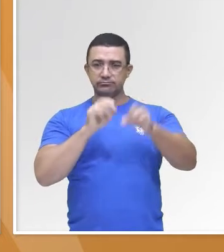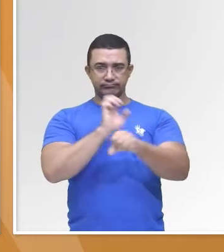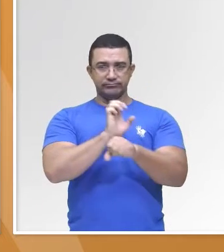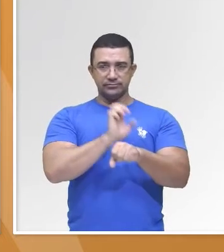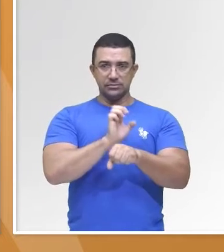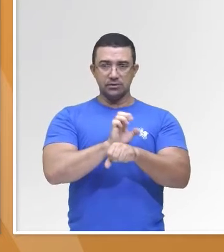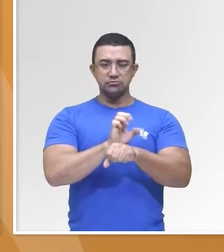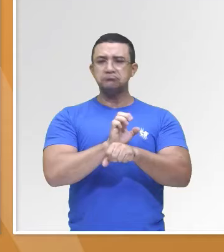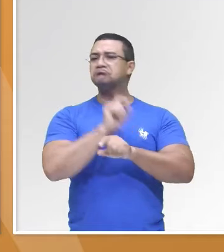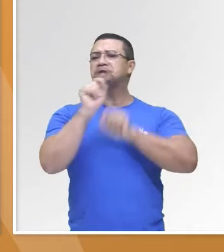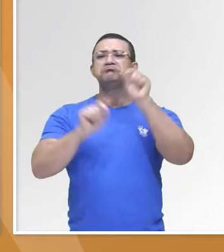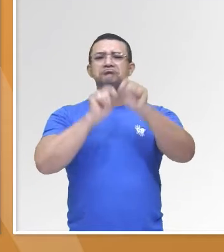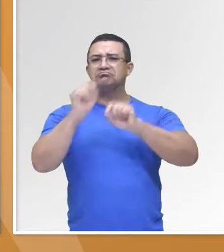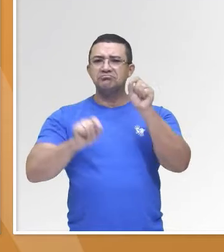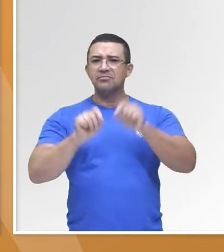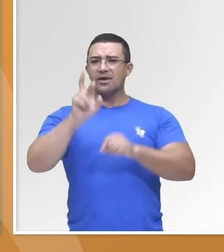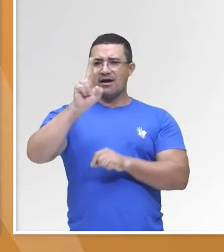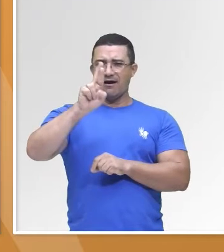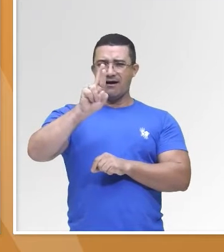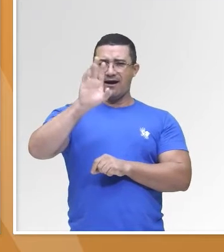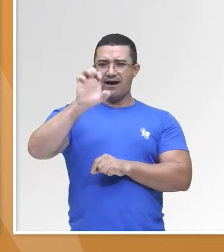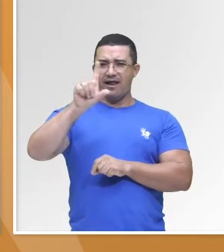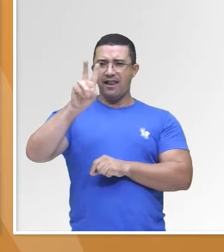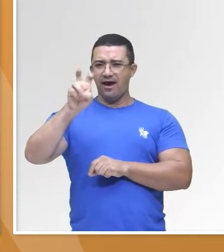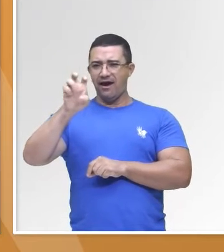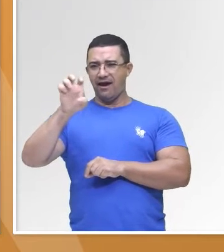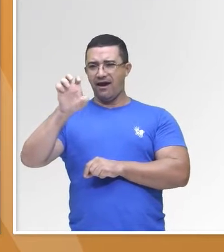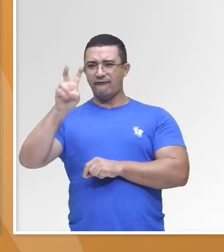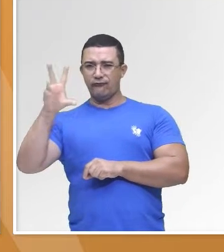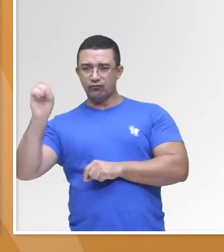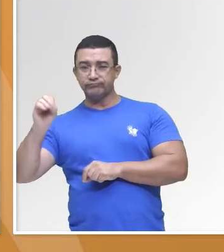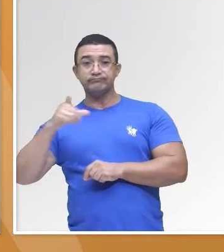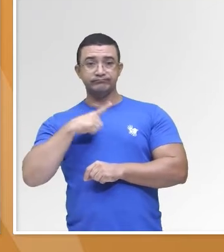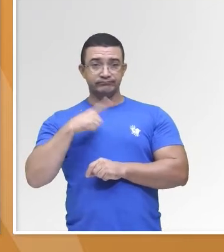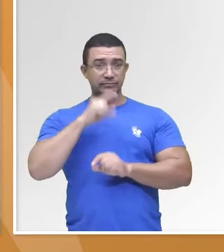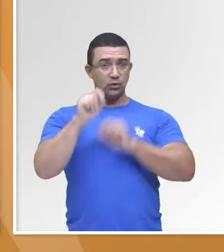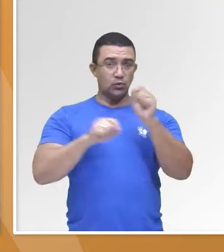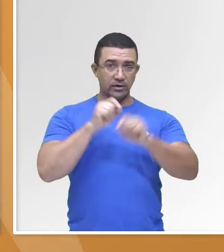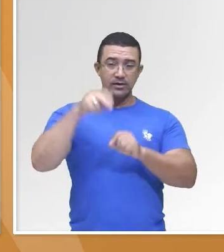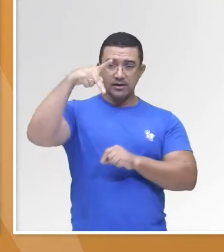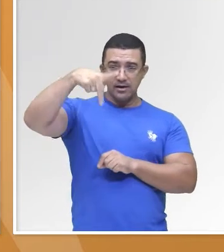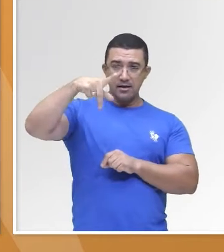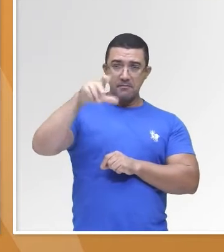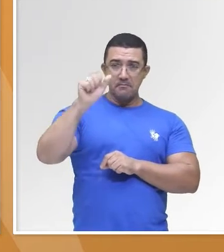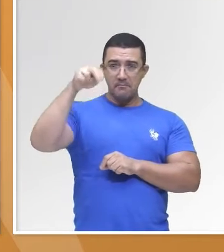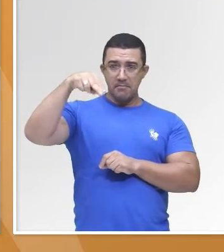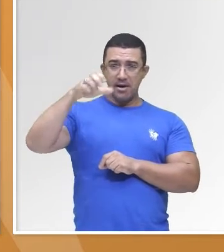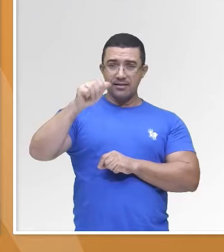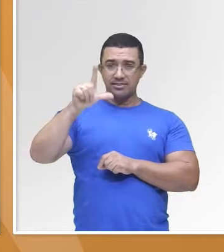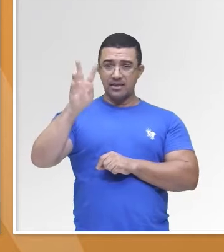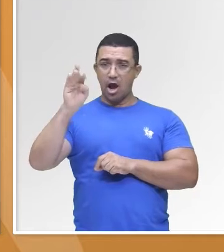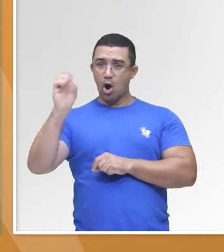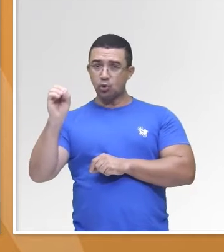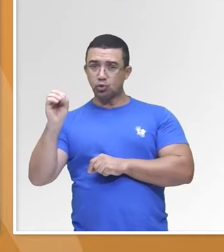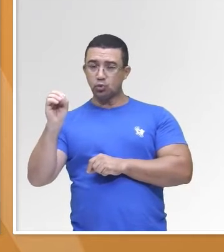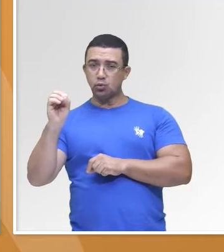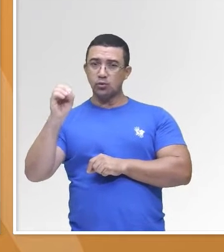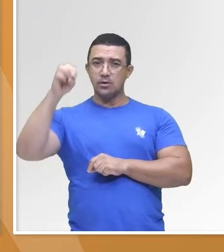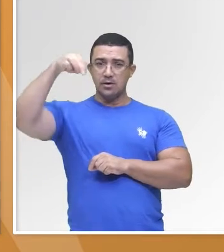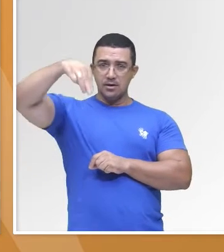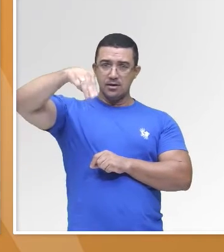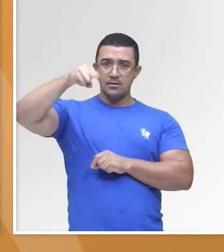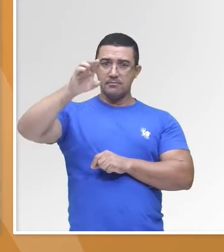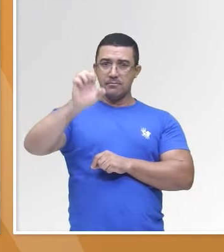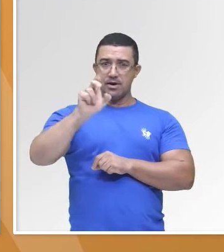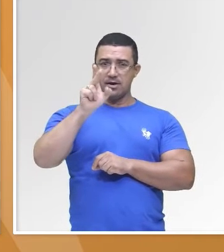relação ao relevo, tá, da região sul, a gente tem aí o Planalto Meridional. Esse Planalto Meridional, ele é